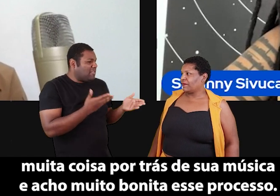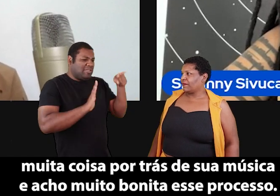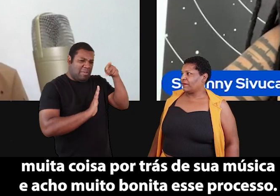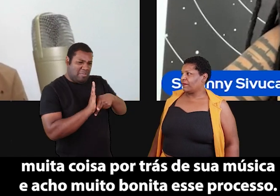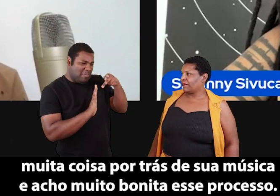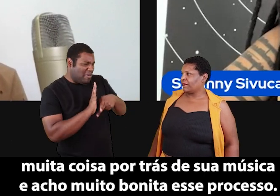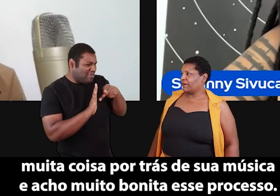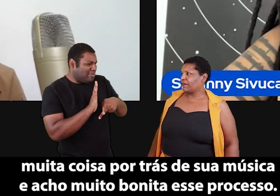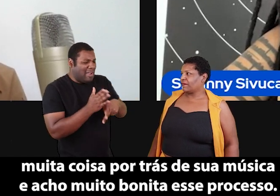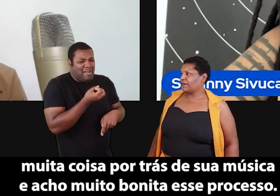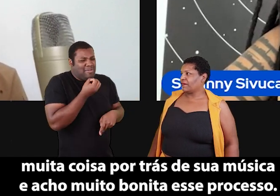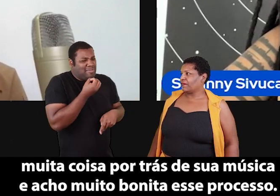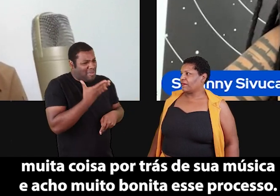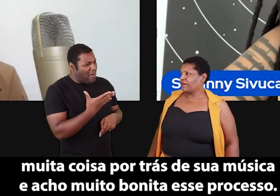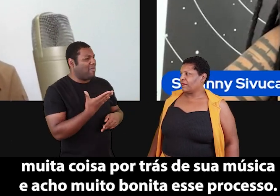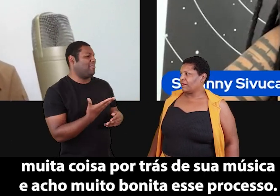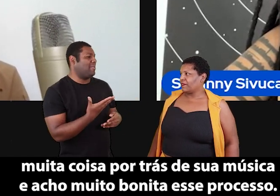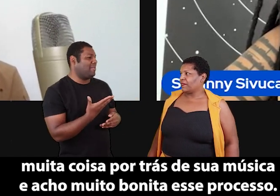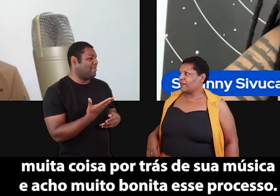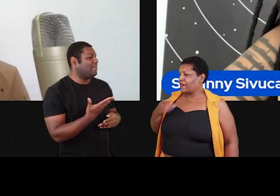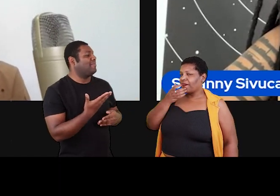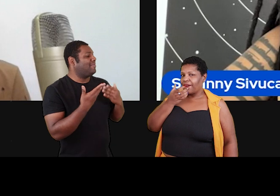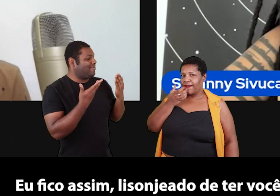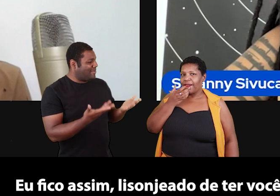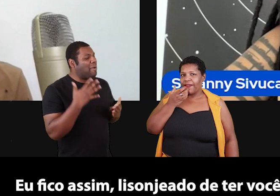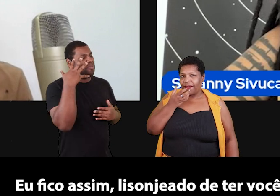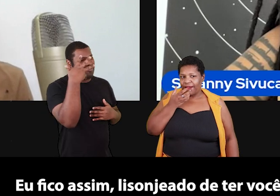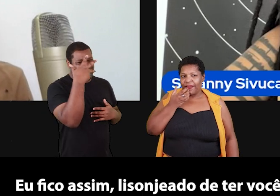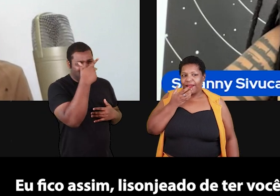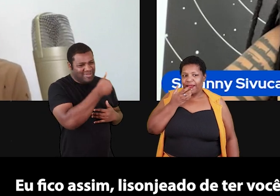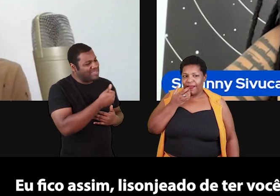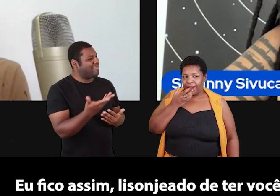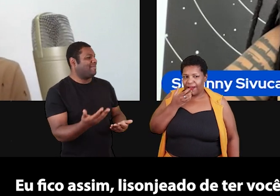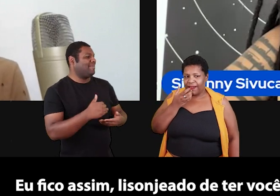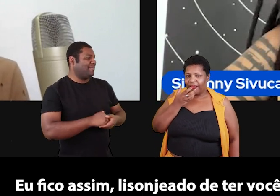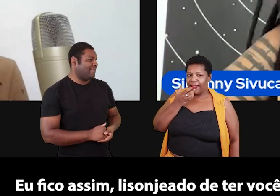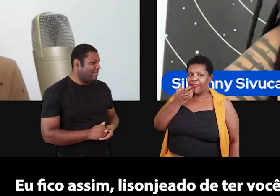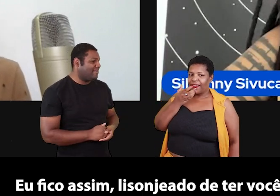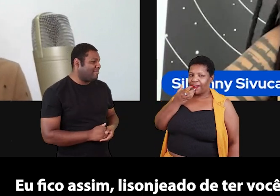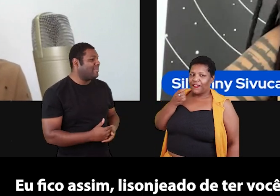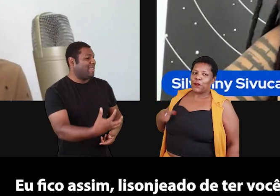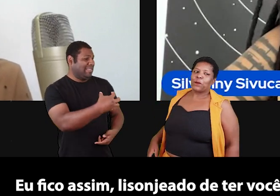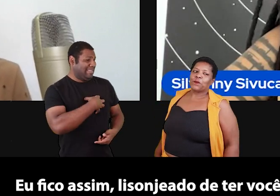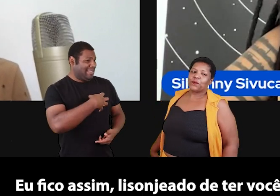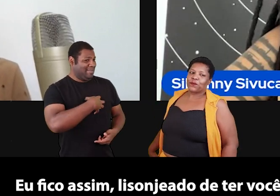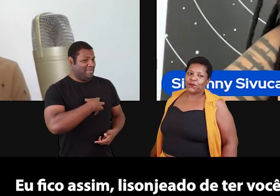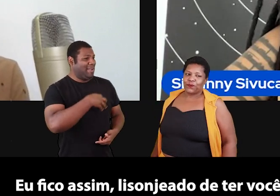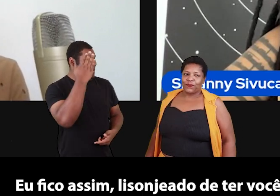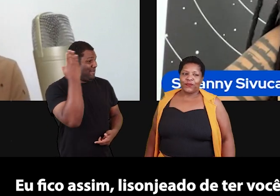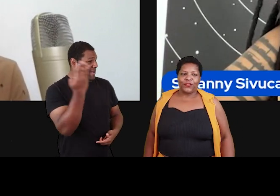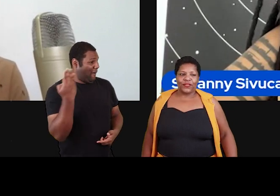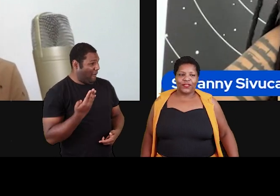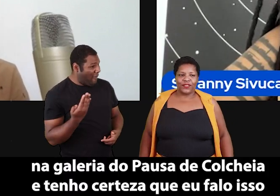muita coisa por trás da sua música. E eu acho muito bonito esse processo. Eu fico, assim, lisonjeado de